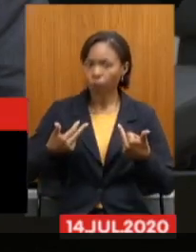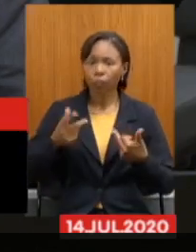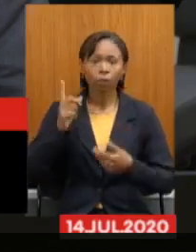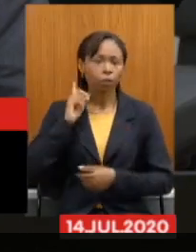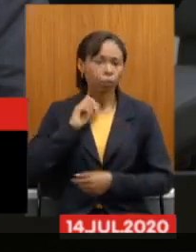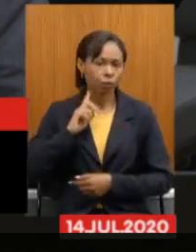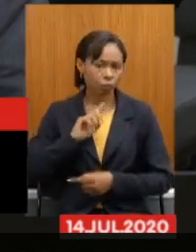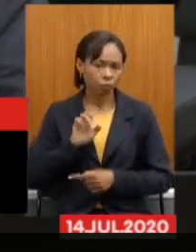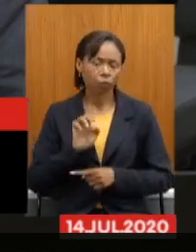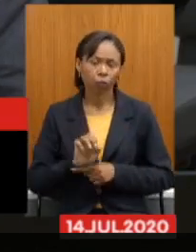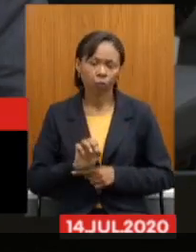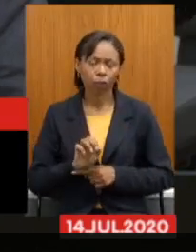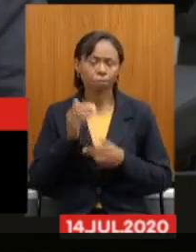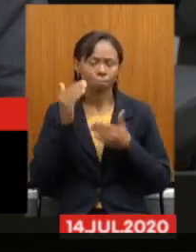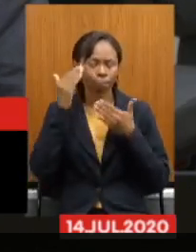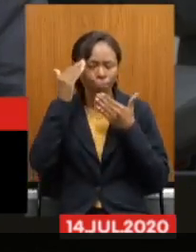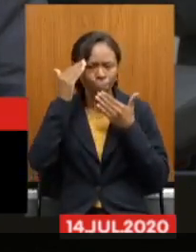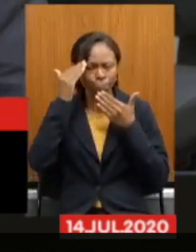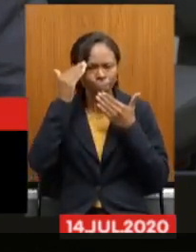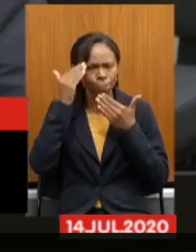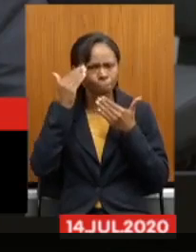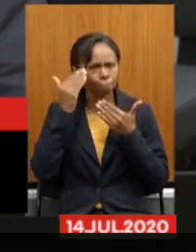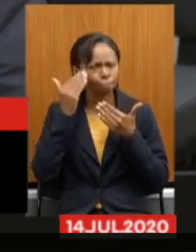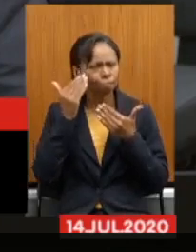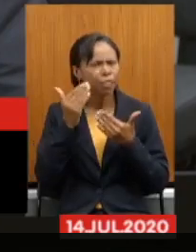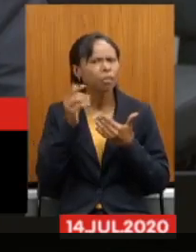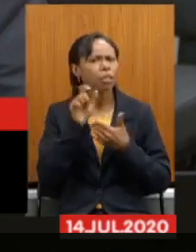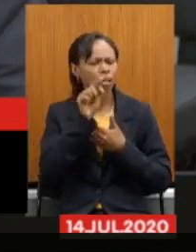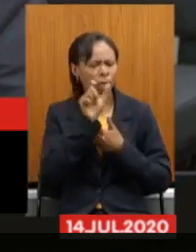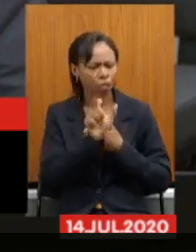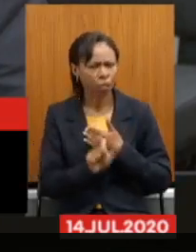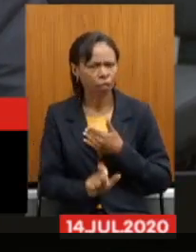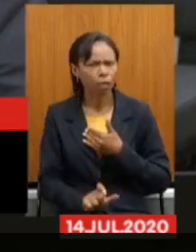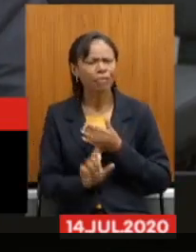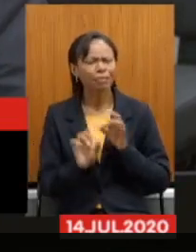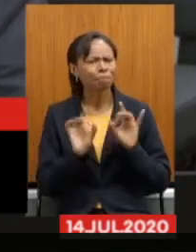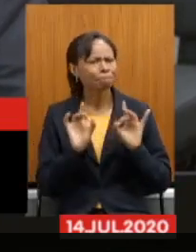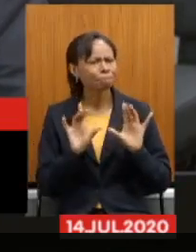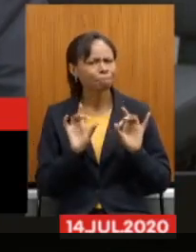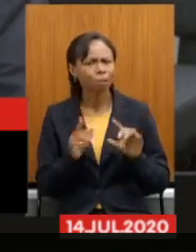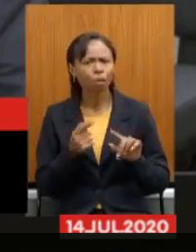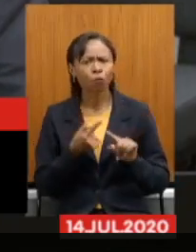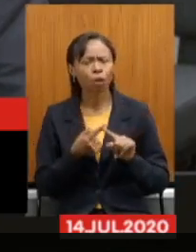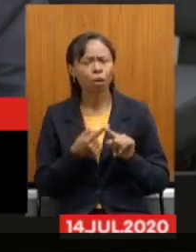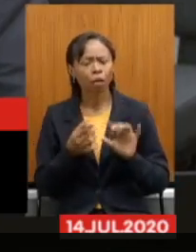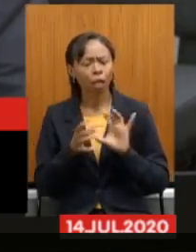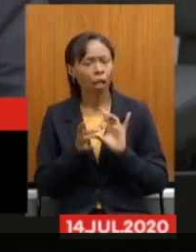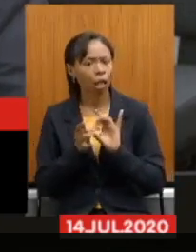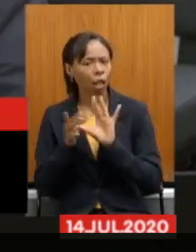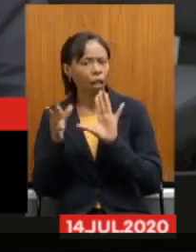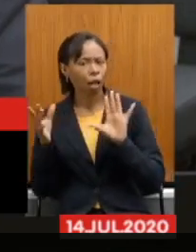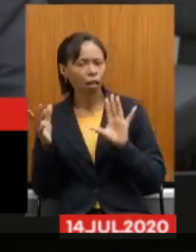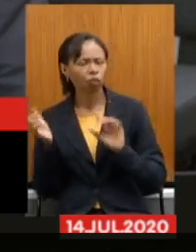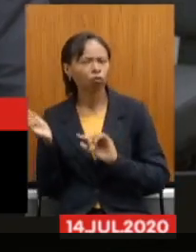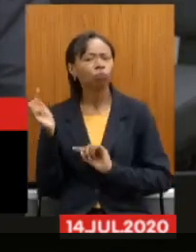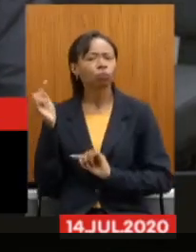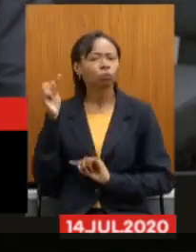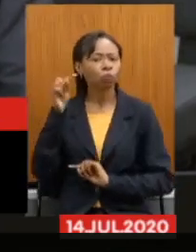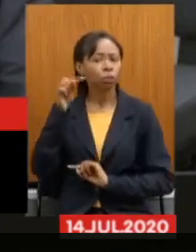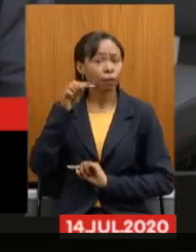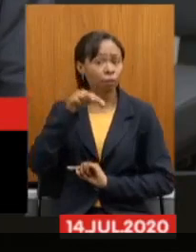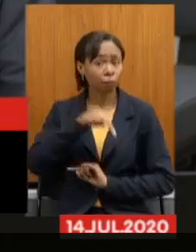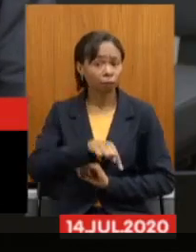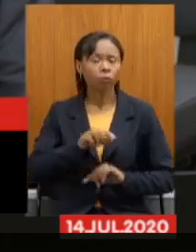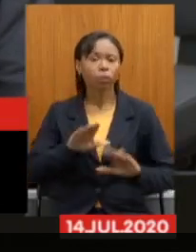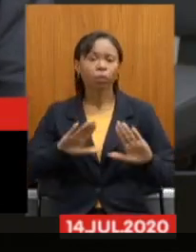a quem agradecemos de maneira especial pela disponibilidade em se deslocar até